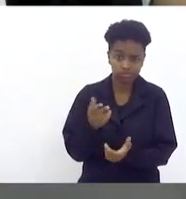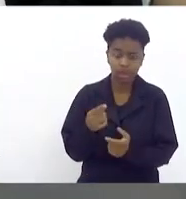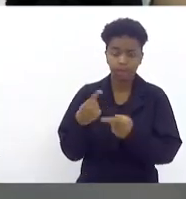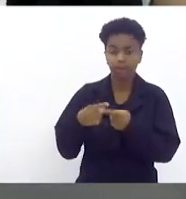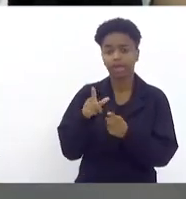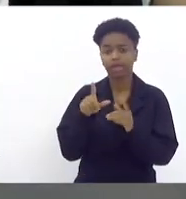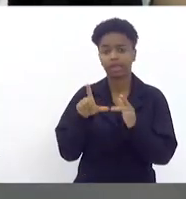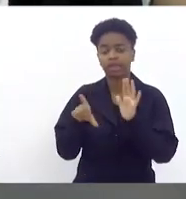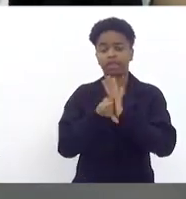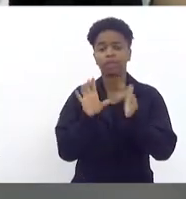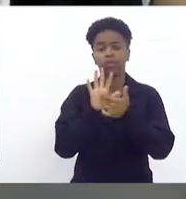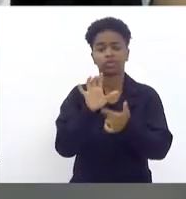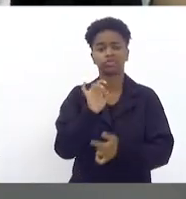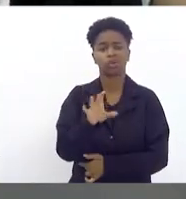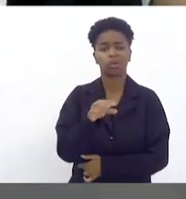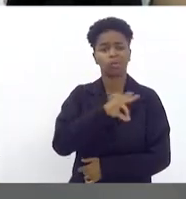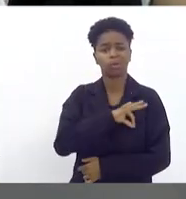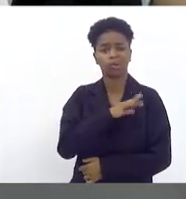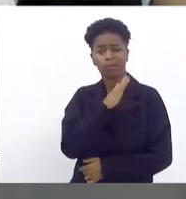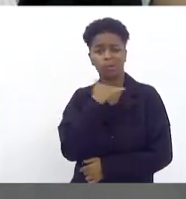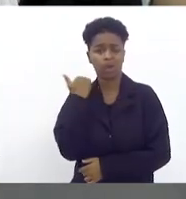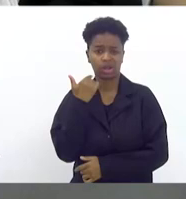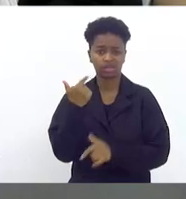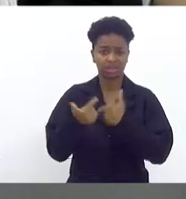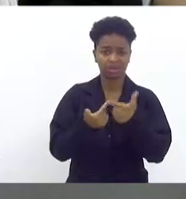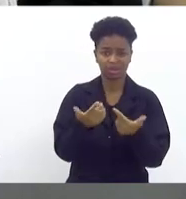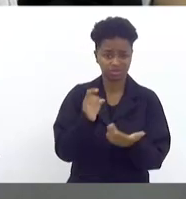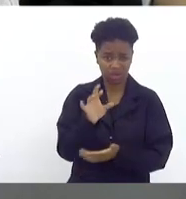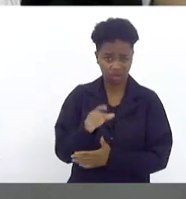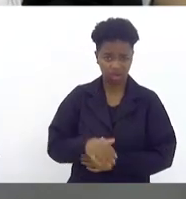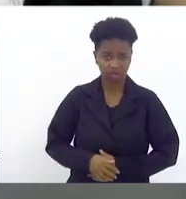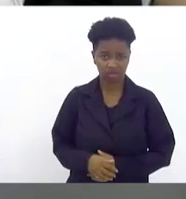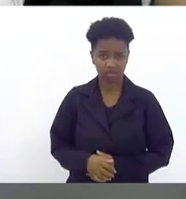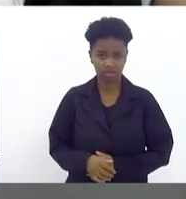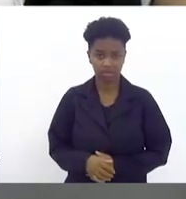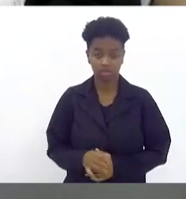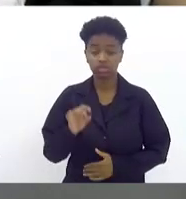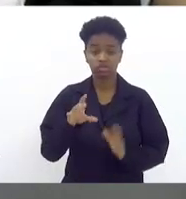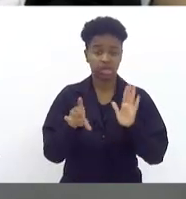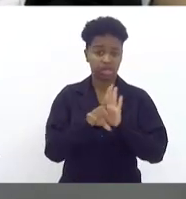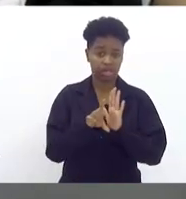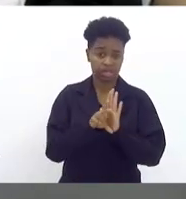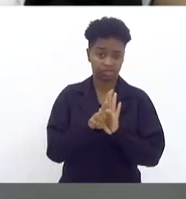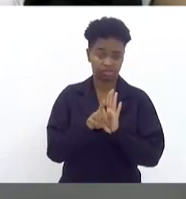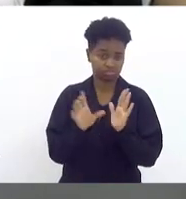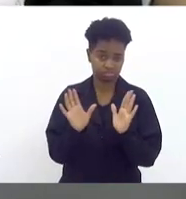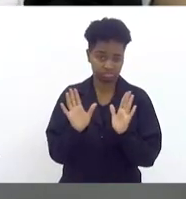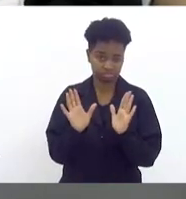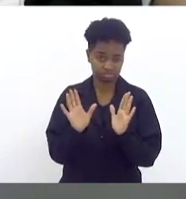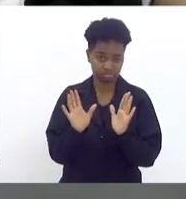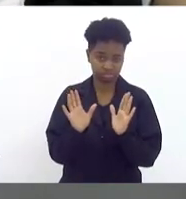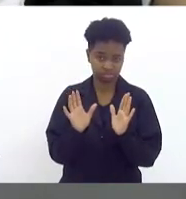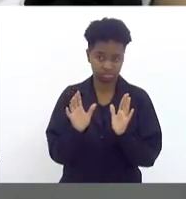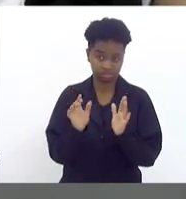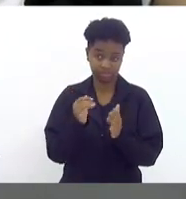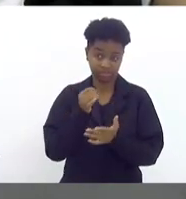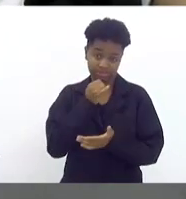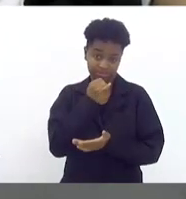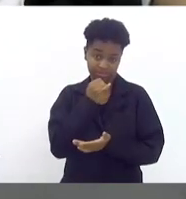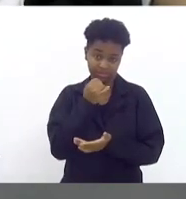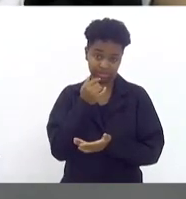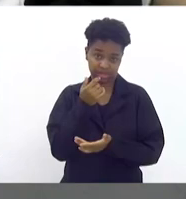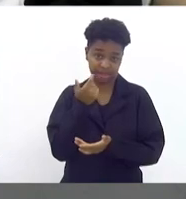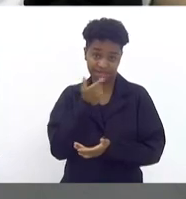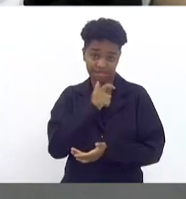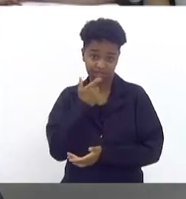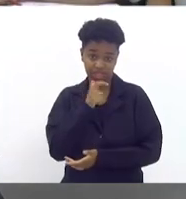de um policial não. Morto em serviço, não entendi. Mas só a lei não, que pode dizer isso mesmo. Vini, só a lei que pode dizer, isso é por lei. É mérito. Vini Júnior não pode,